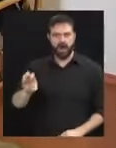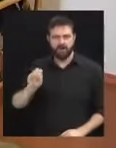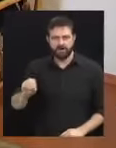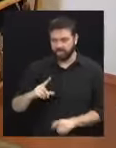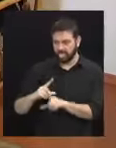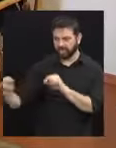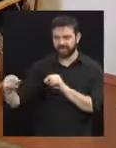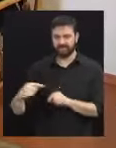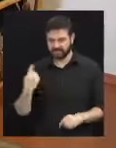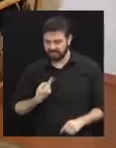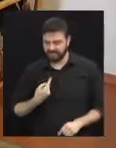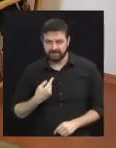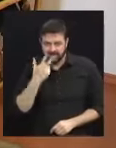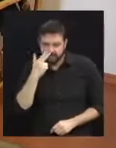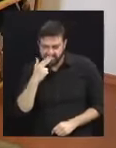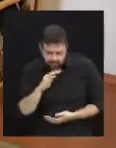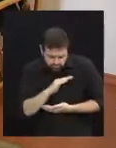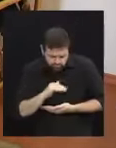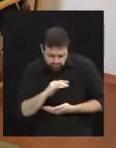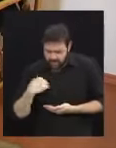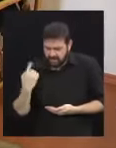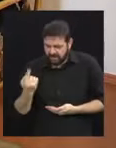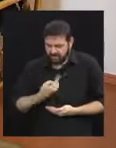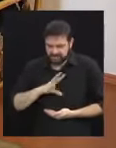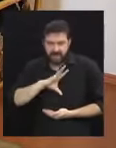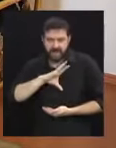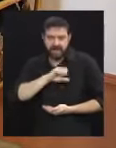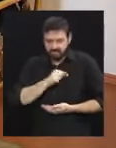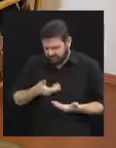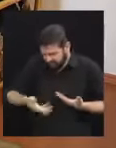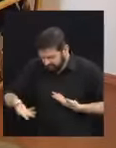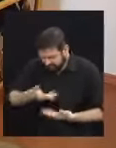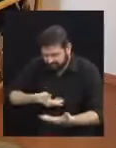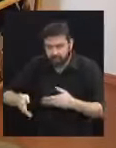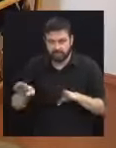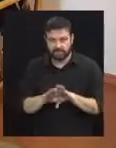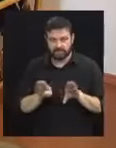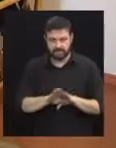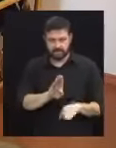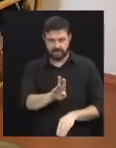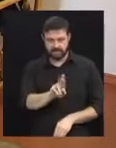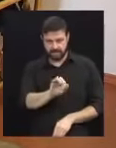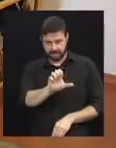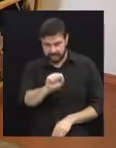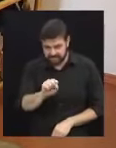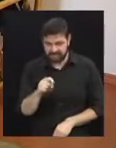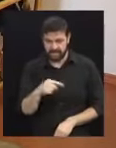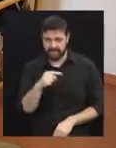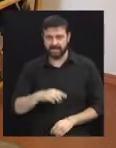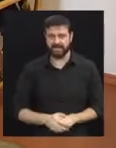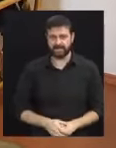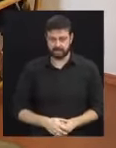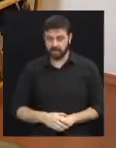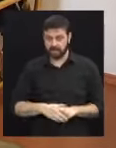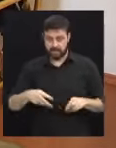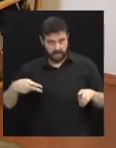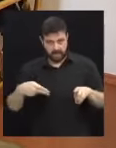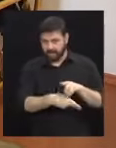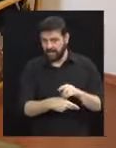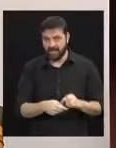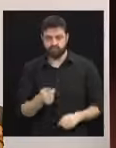ele tivesse vindo filhote e ele se apegou também a gente, né? Então, a Brisa também falta ser castrada, que ela desmamou tem 1 mês e